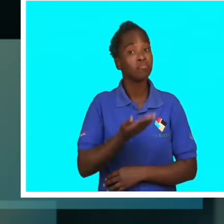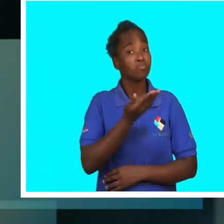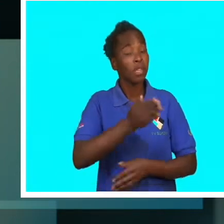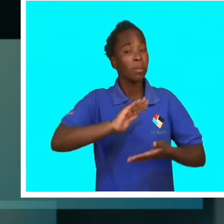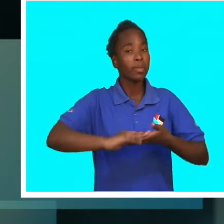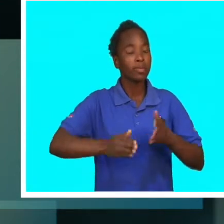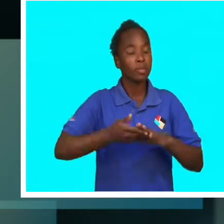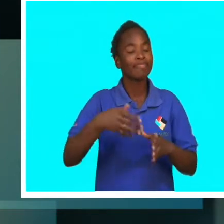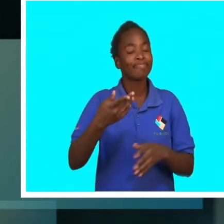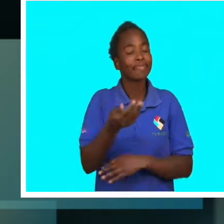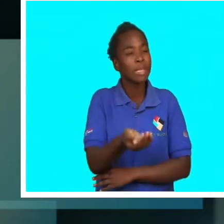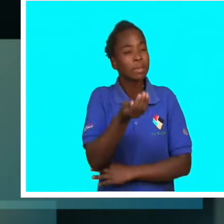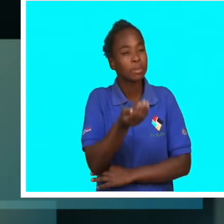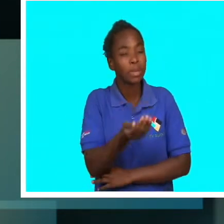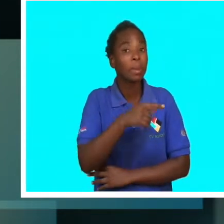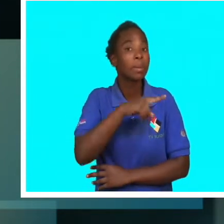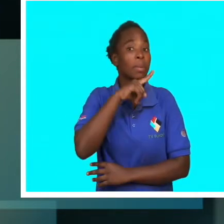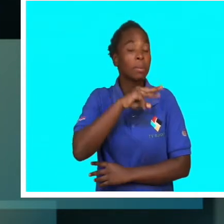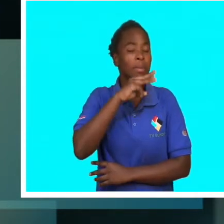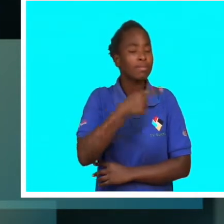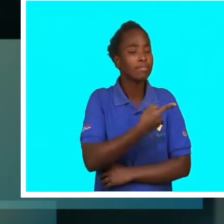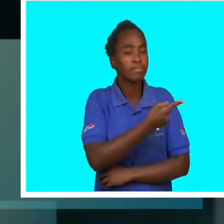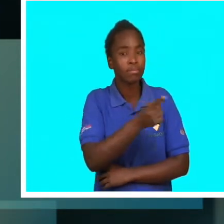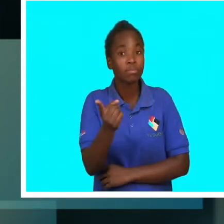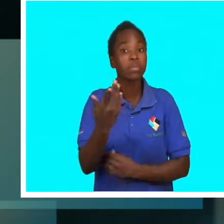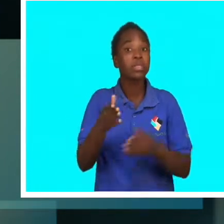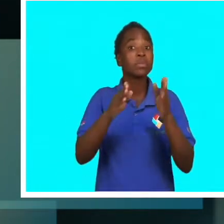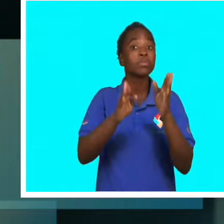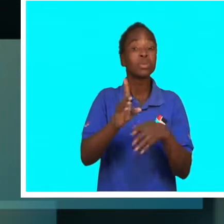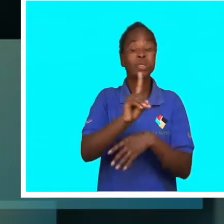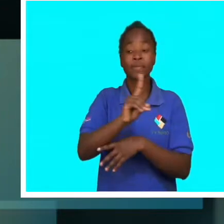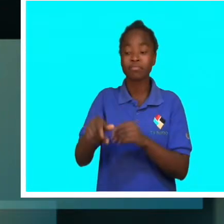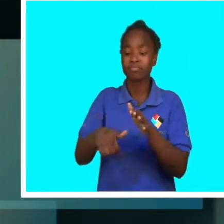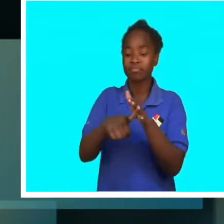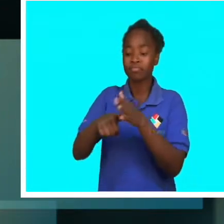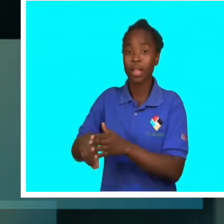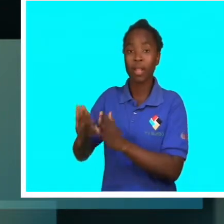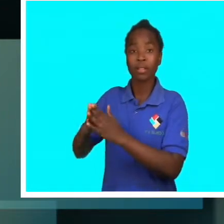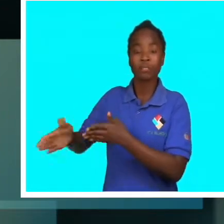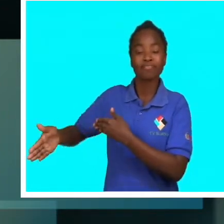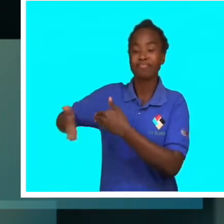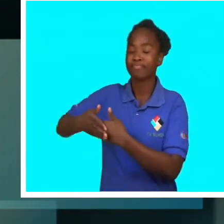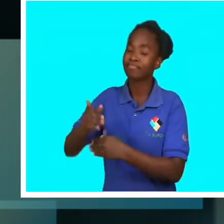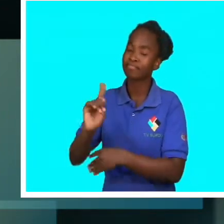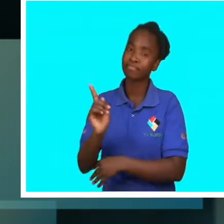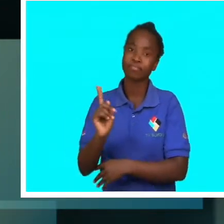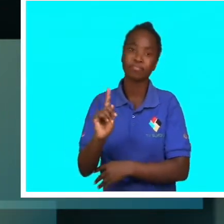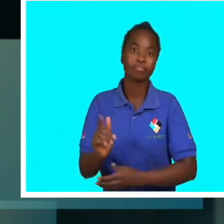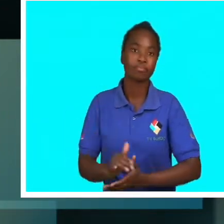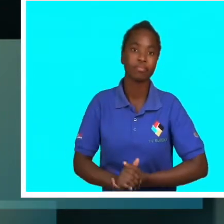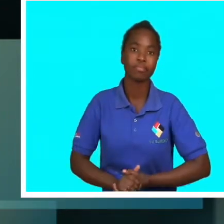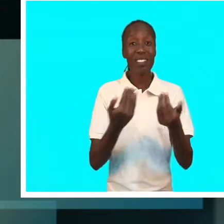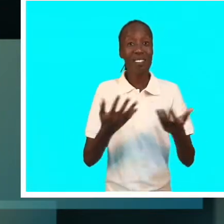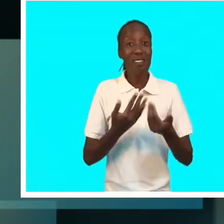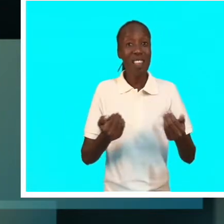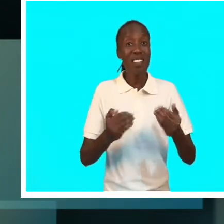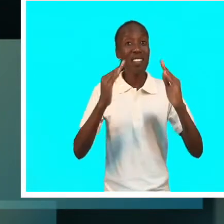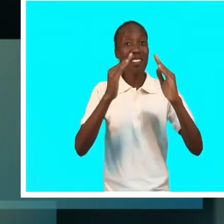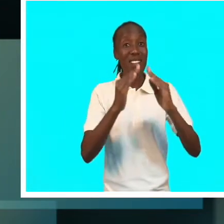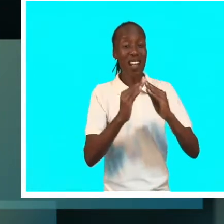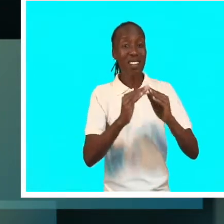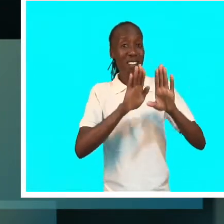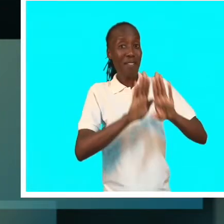Mesmo assim, os professores apelam aos pais encarregados de educação a não privarem os seus educandos. Não